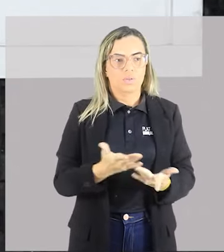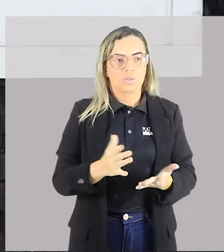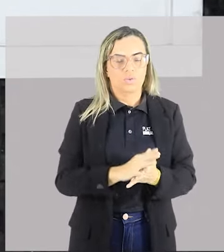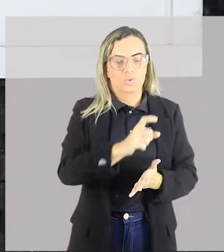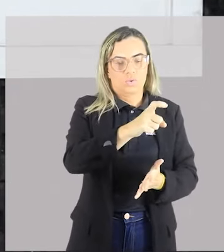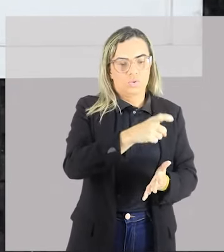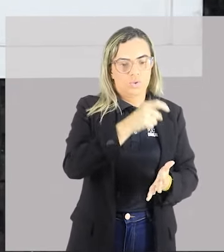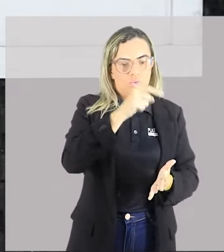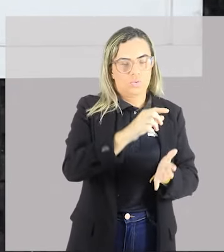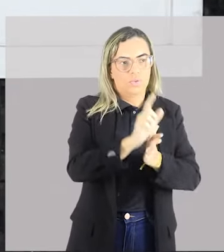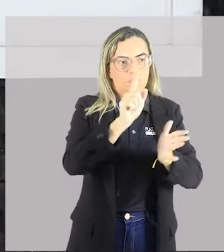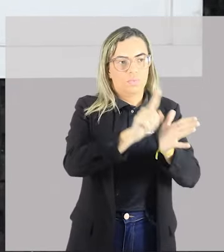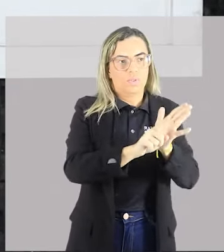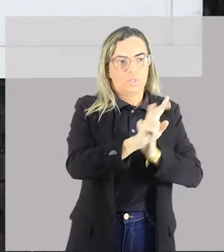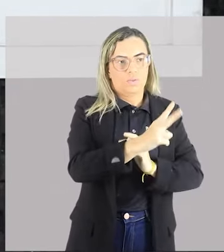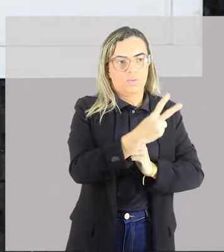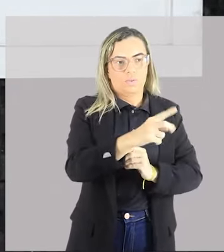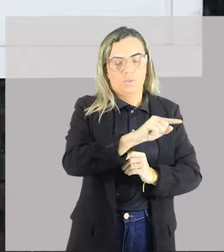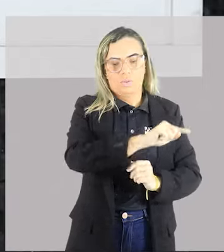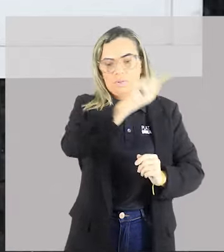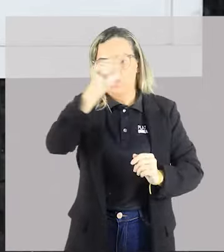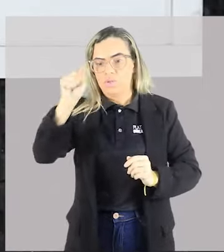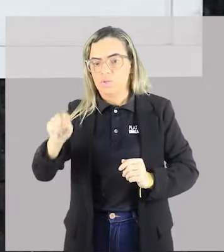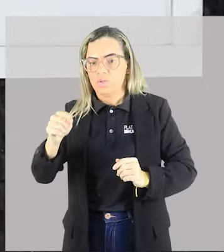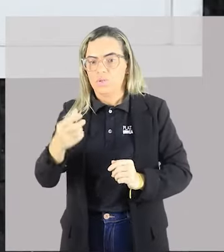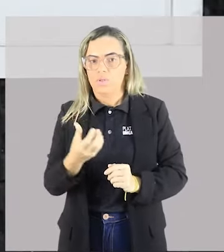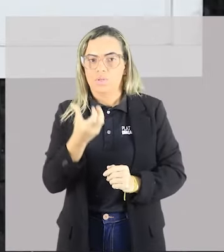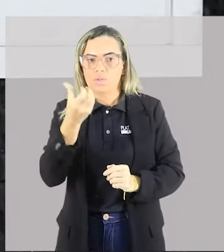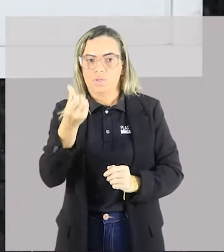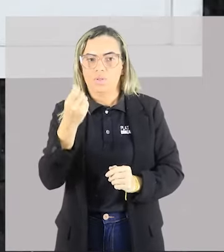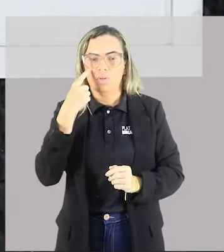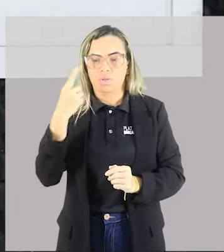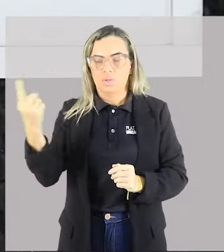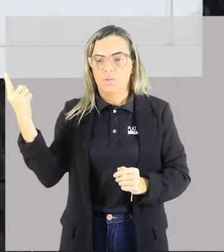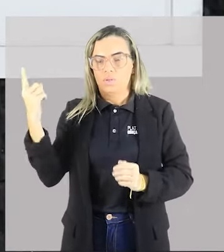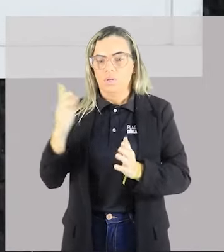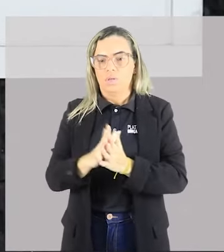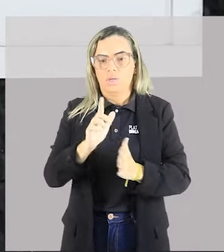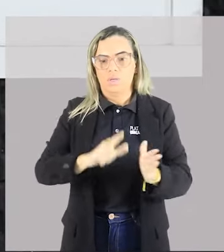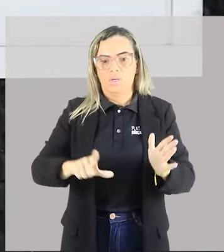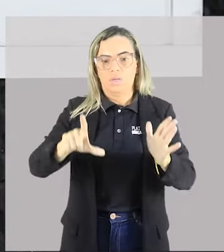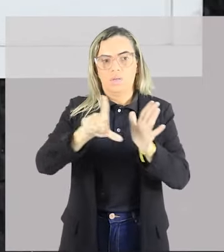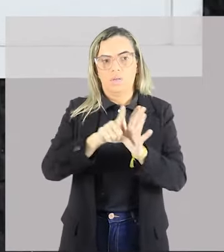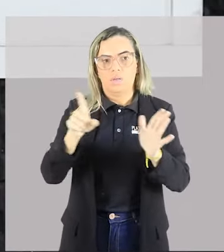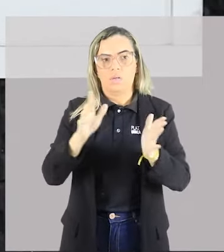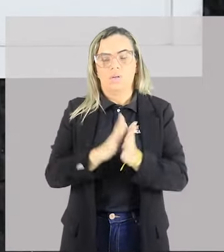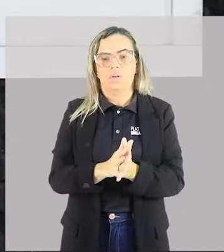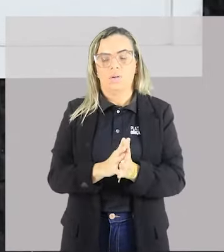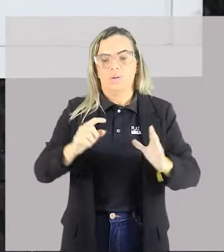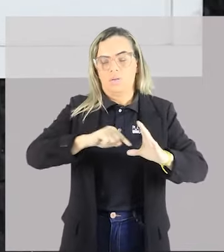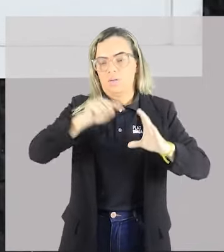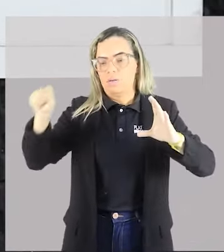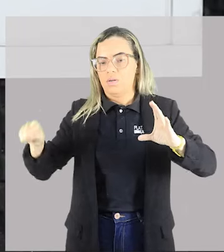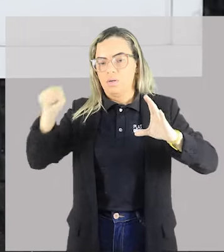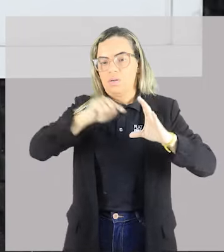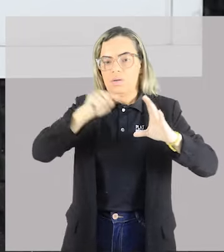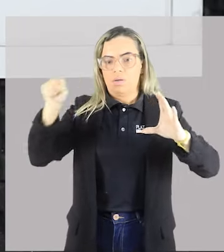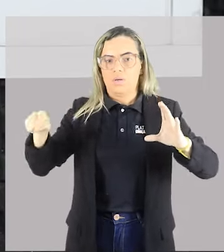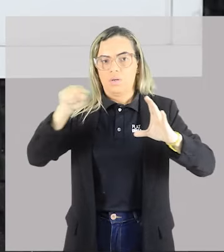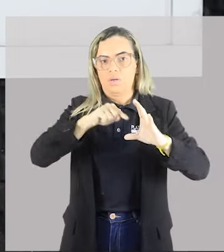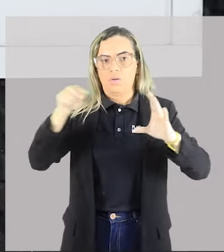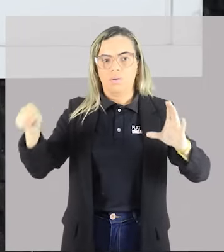o -2 está associado ao se quem associou a lei de formação a lei que faz aponte tá vamos